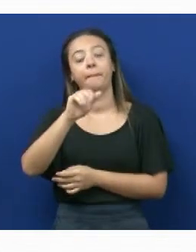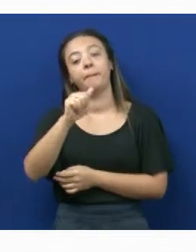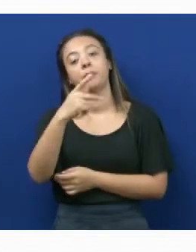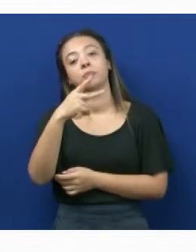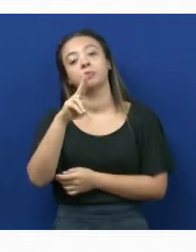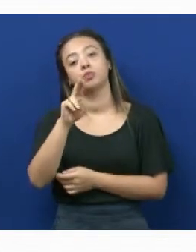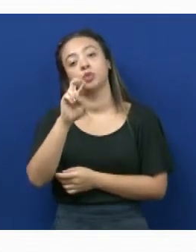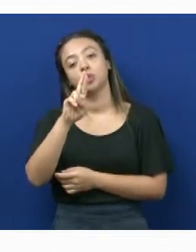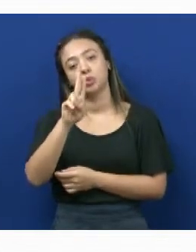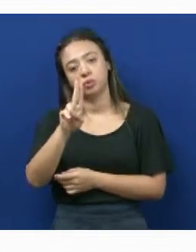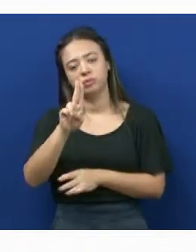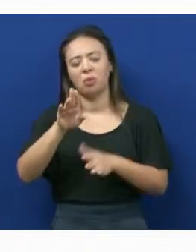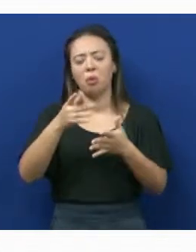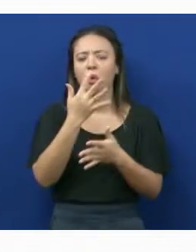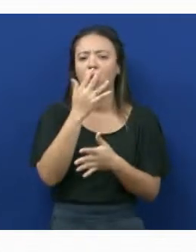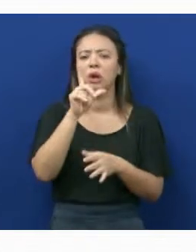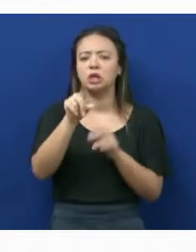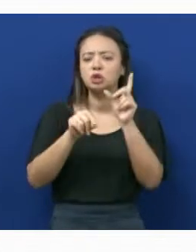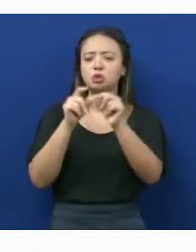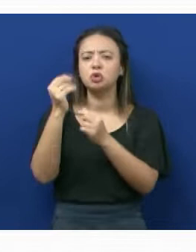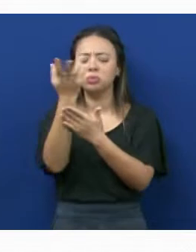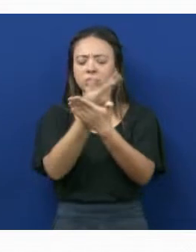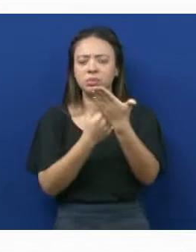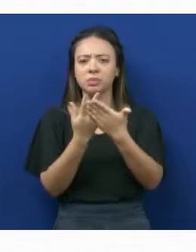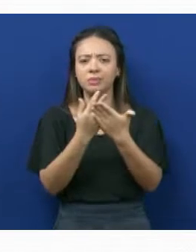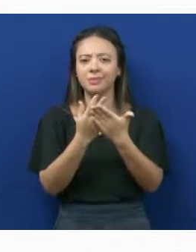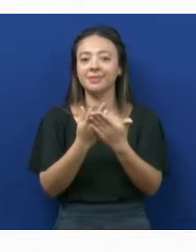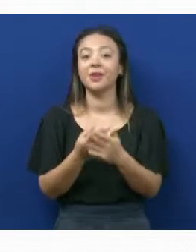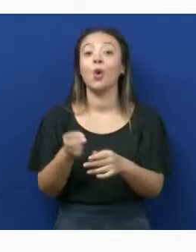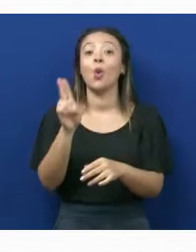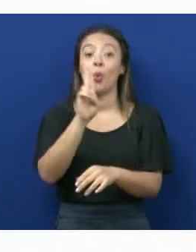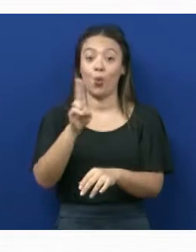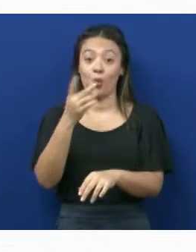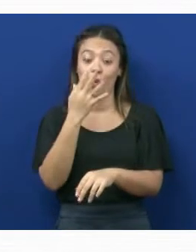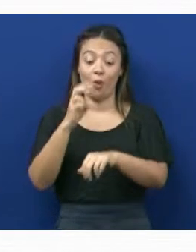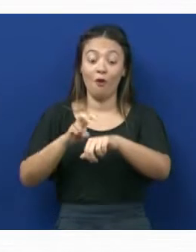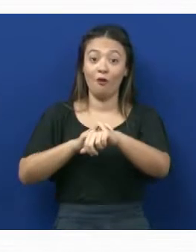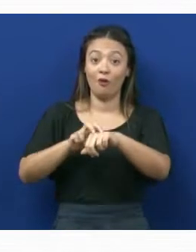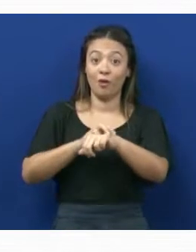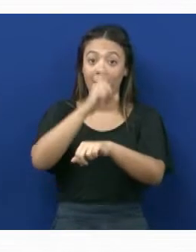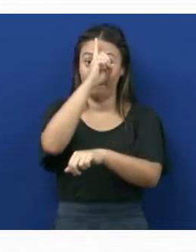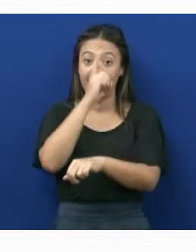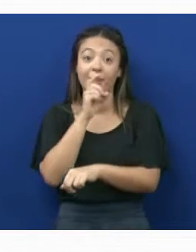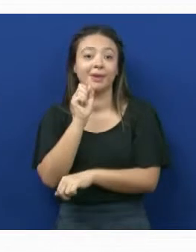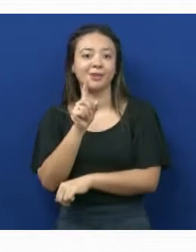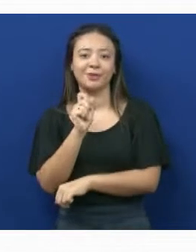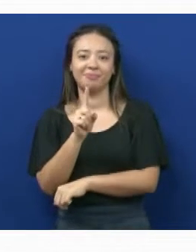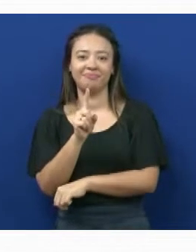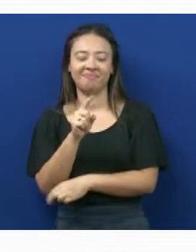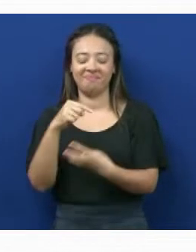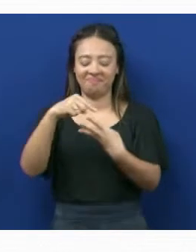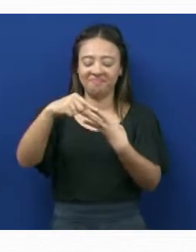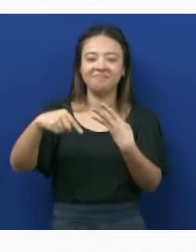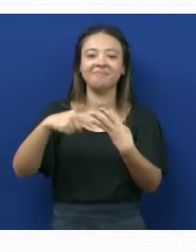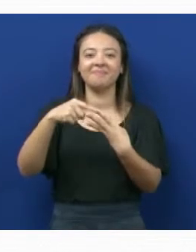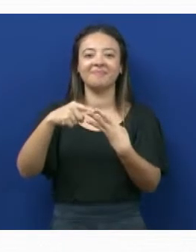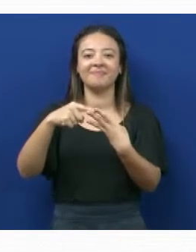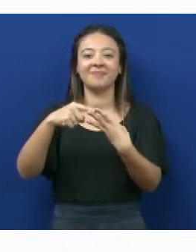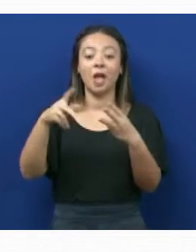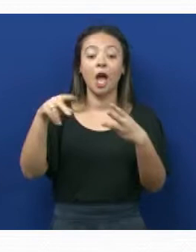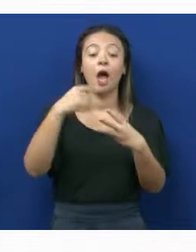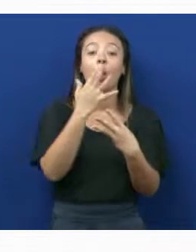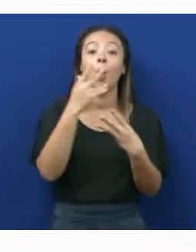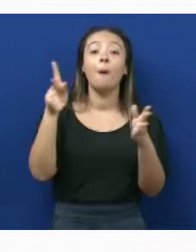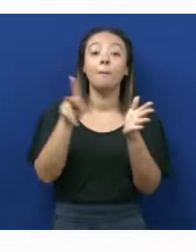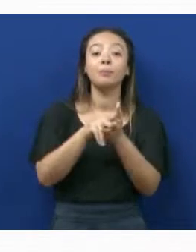são as cores que a Tarsila escolheu para pintar o seu quadro? O verde, o amarelo e o azul. As cores do Brasil,